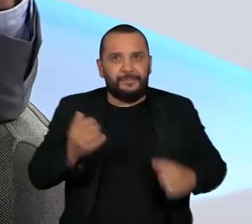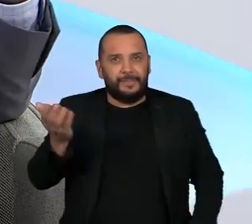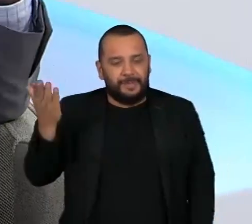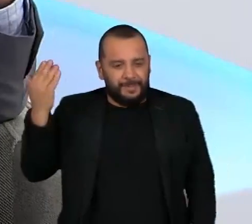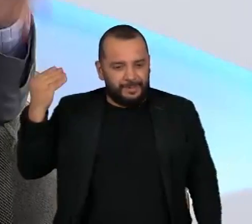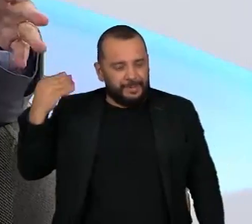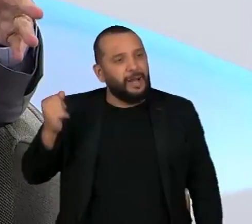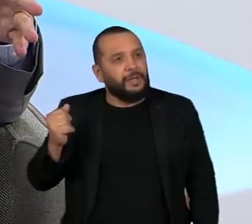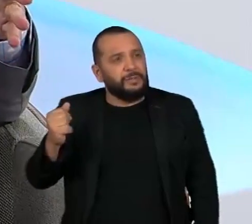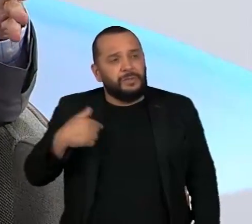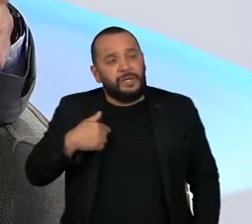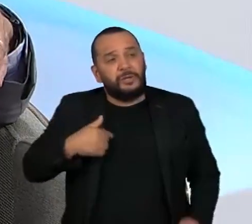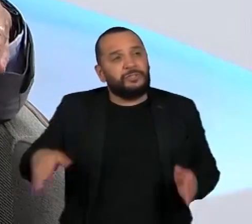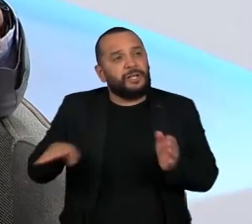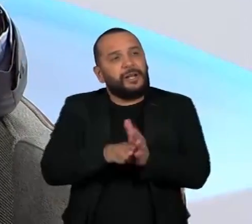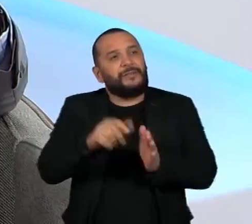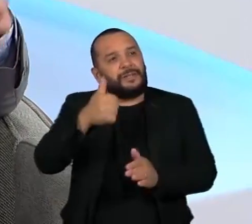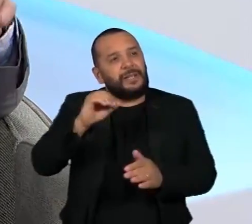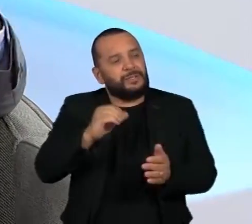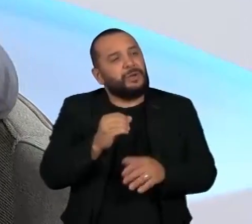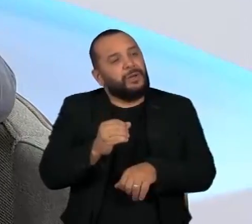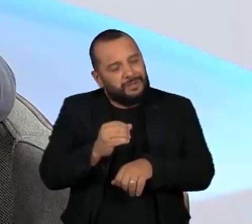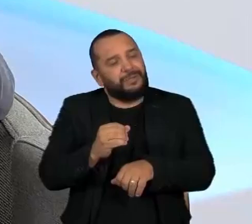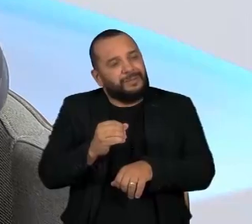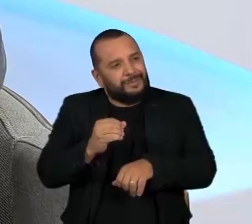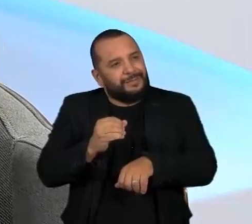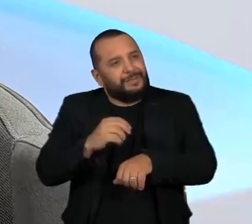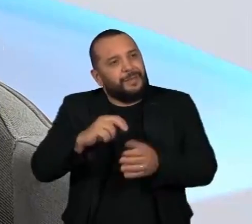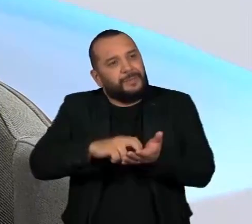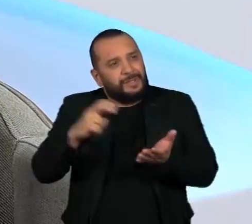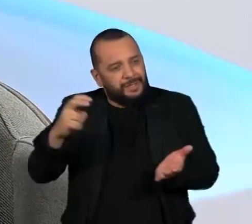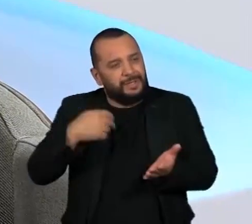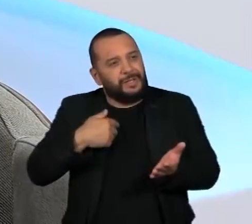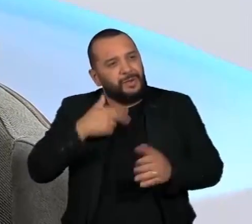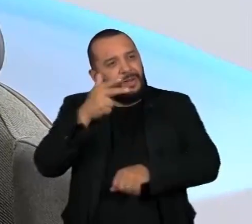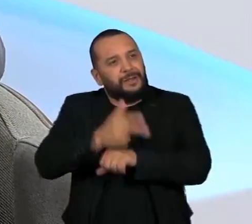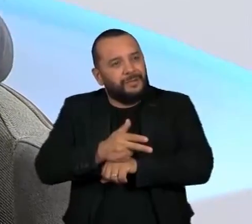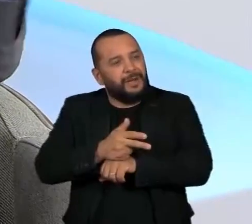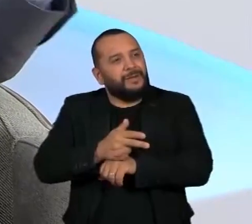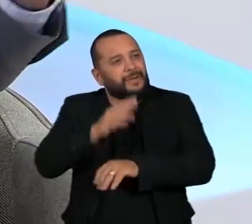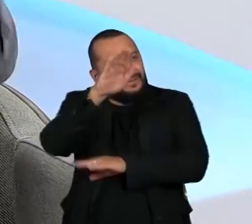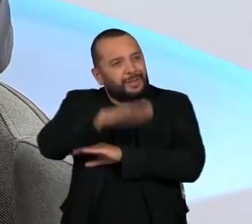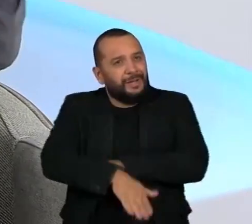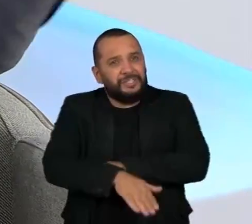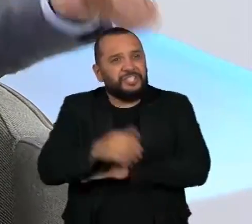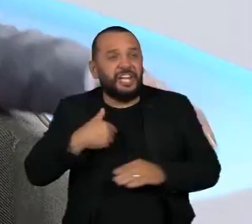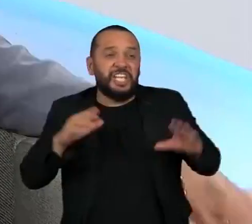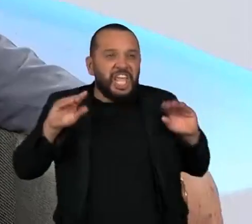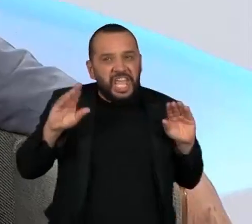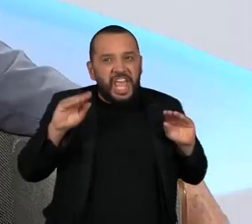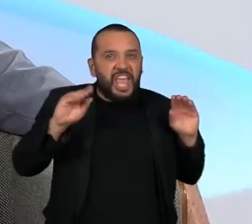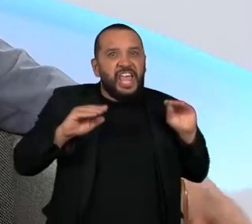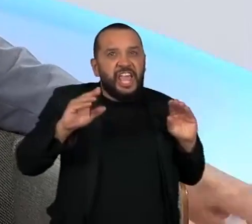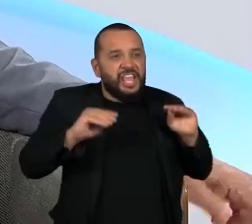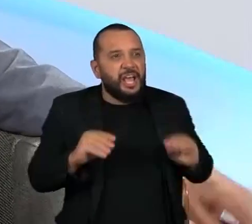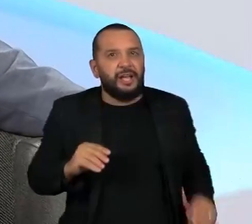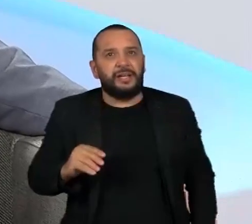A gente chegava 10 horas da manhã ia gravar as três então eu tomava banho e me arrumar ele chegou